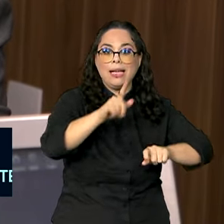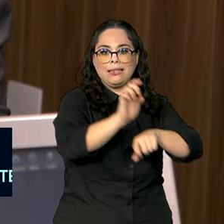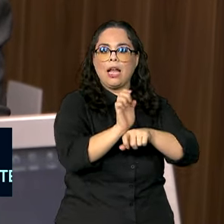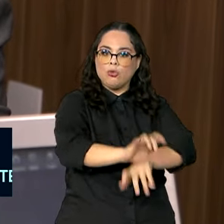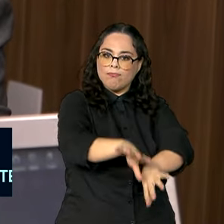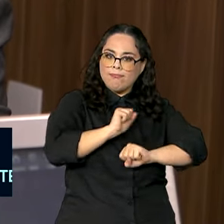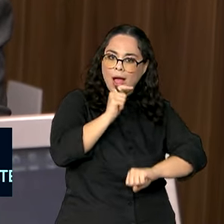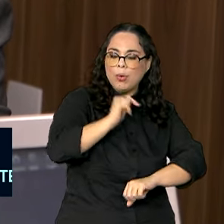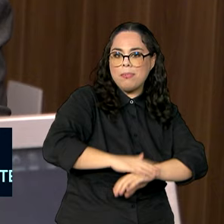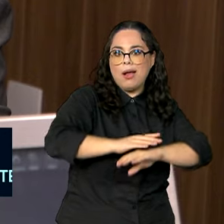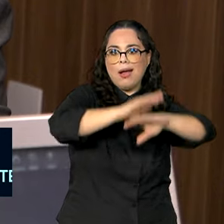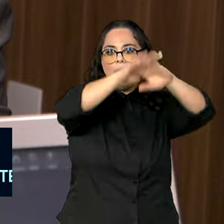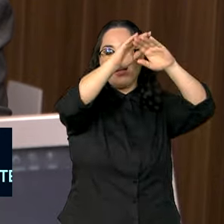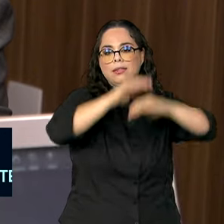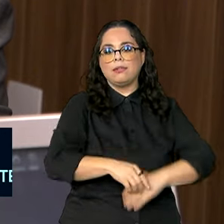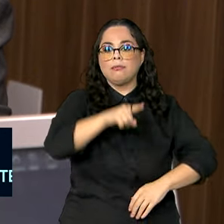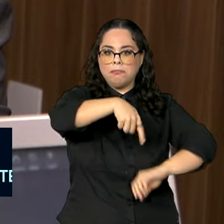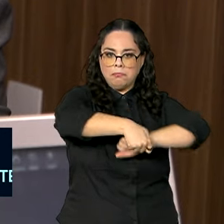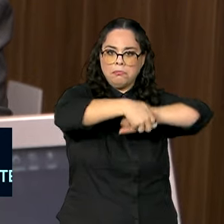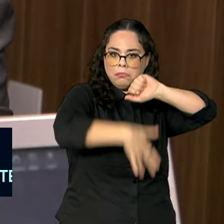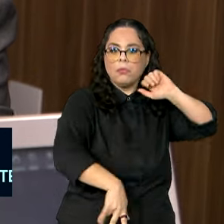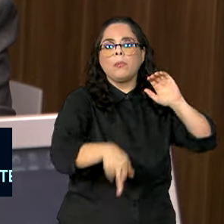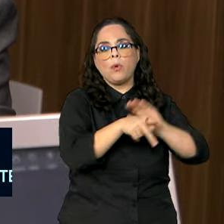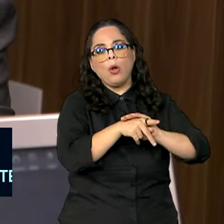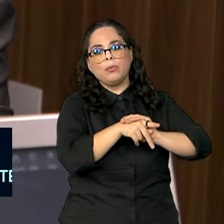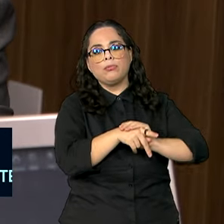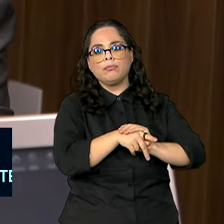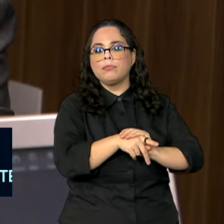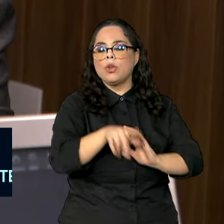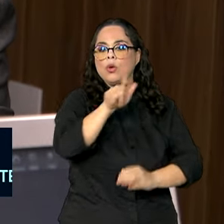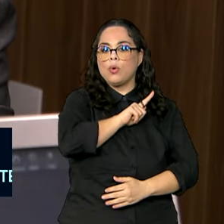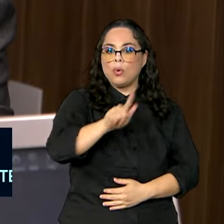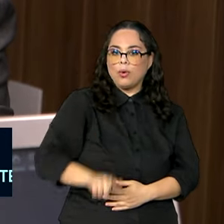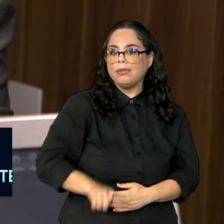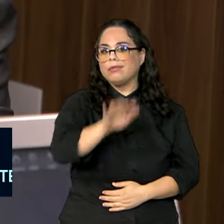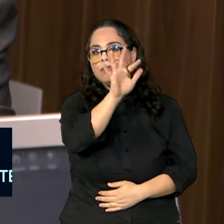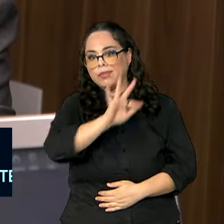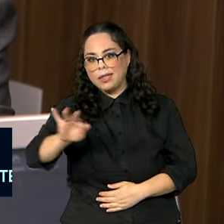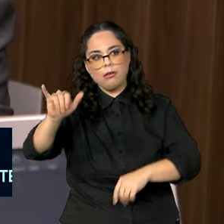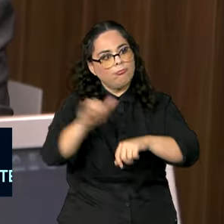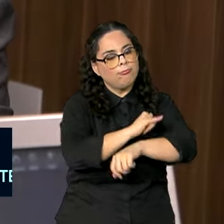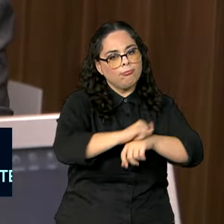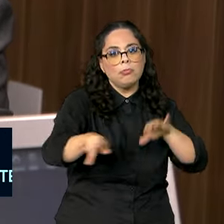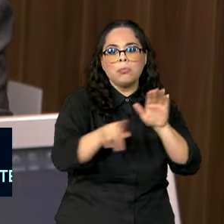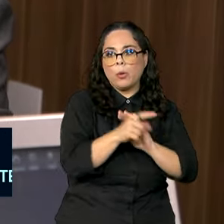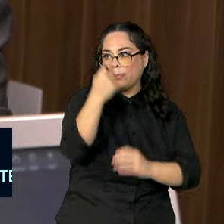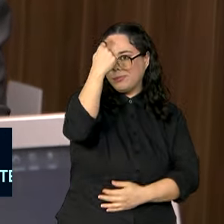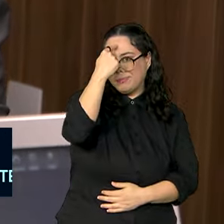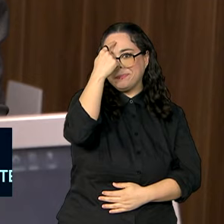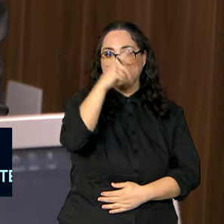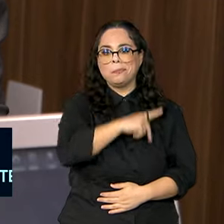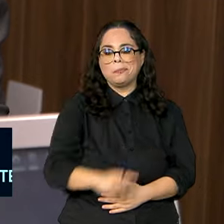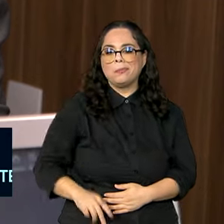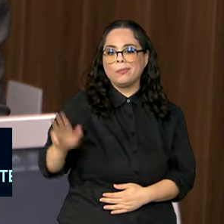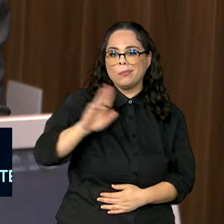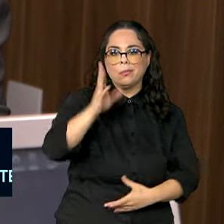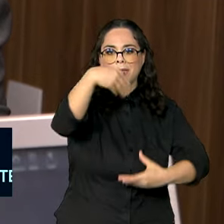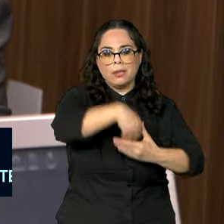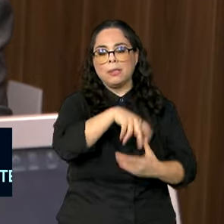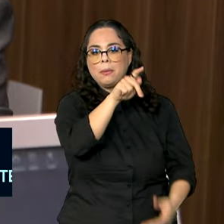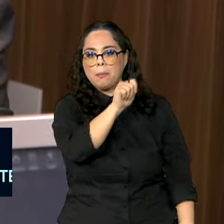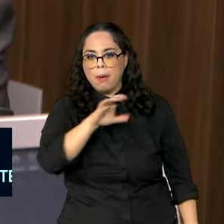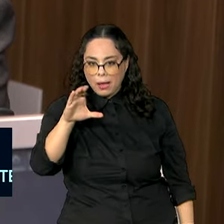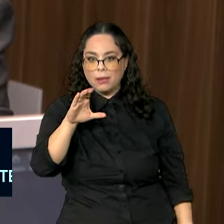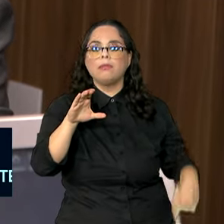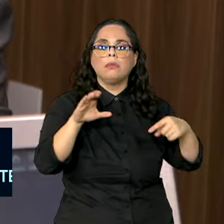Estado. Isso é uma diretriz que foi traçada, né, pelo governo federal, uma estratégia pensada pelo presidente Lula, dentro do novo PAC.